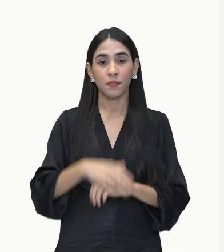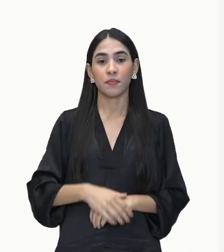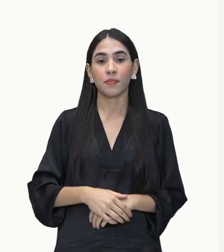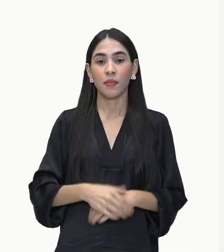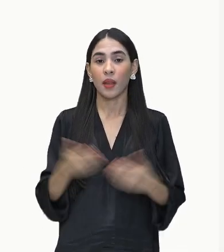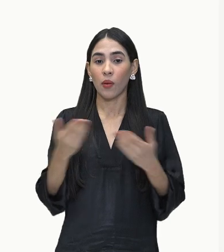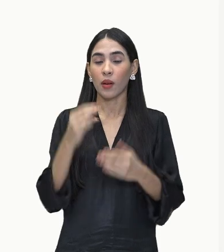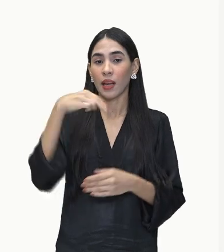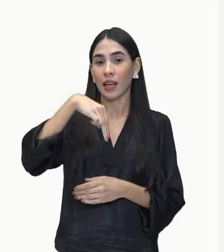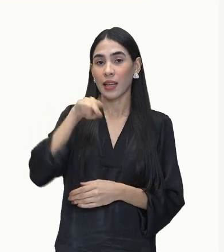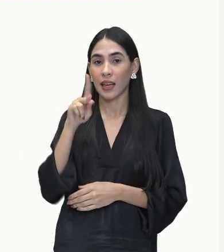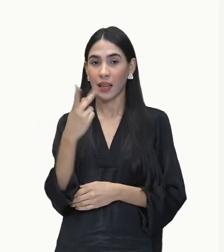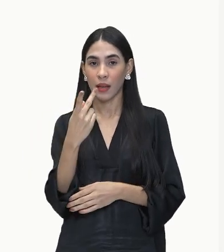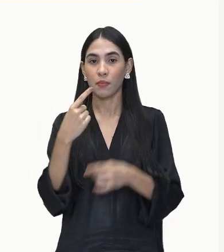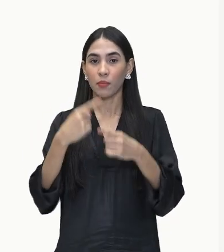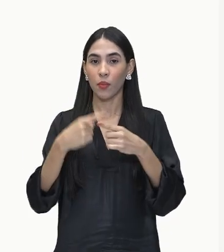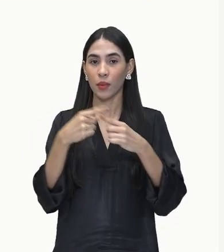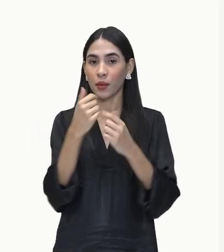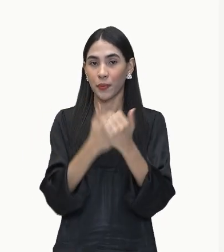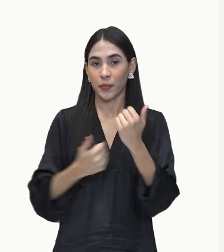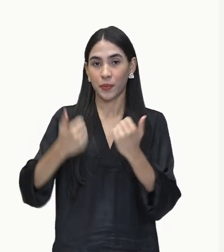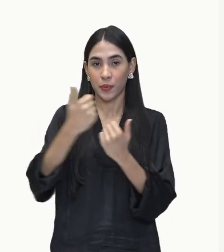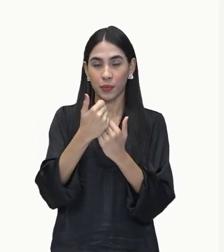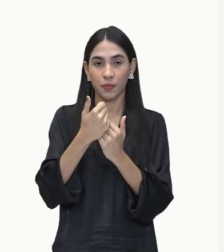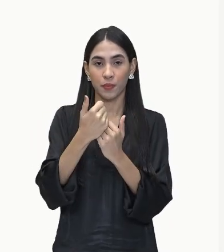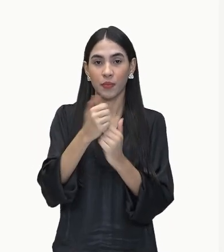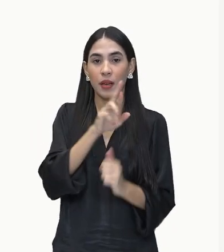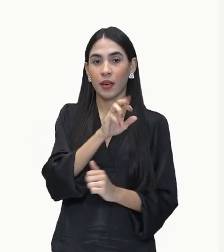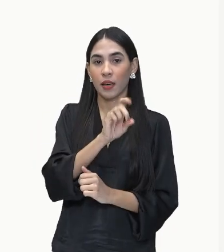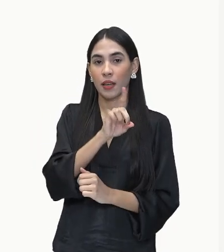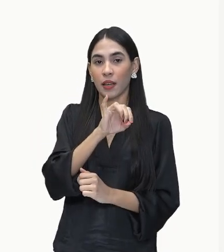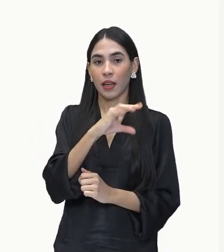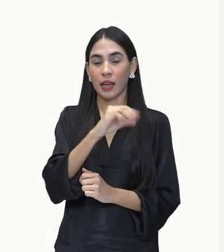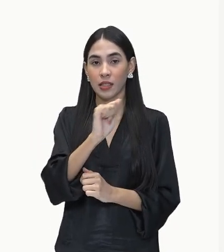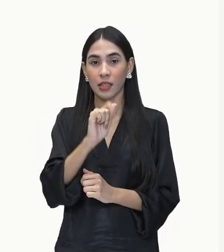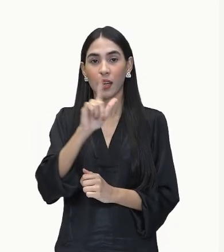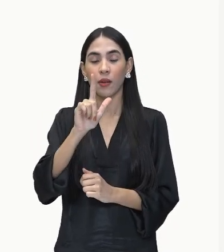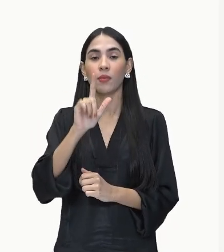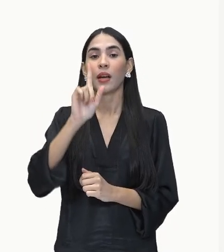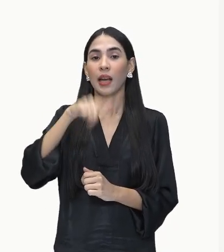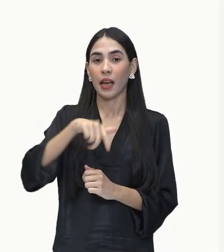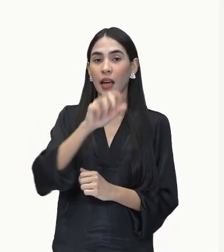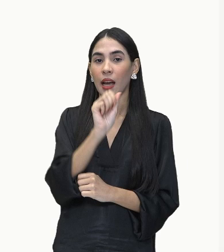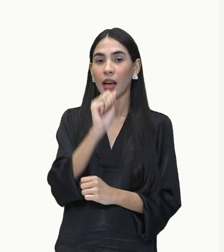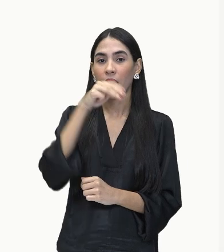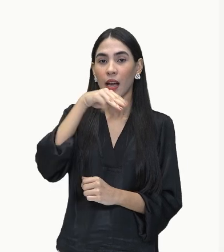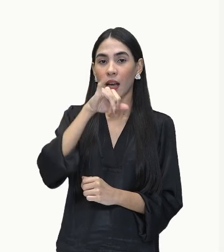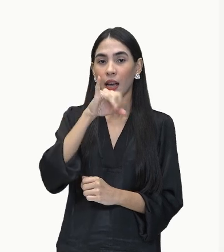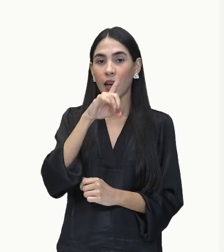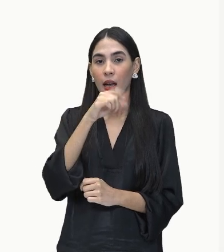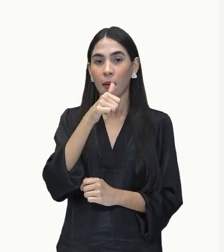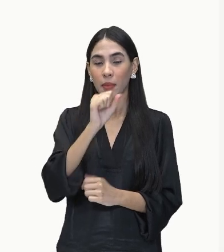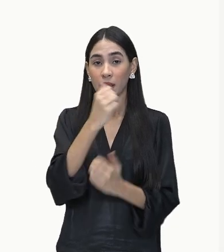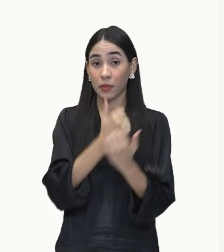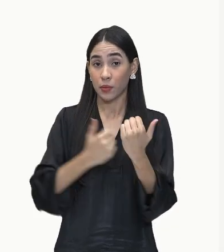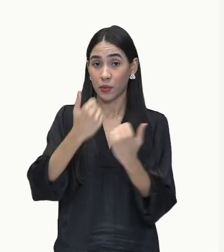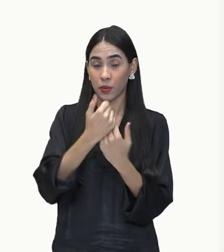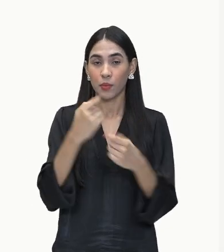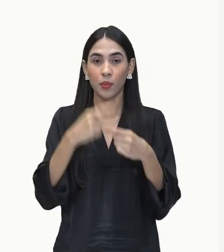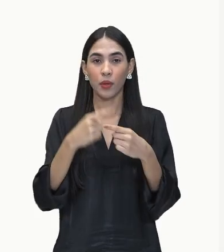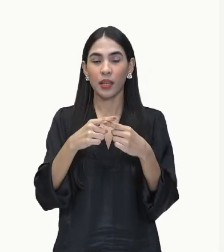está NH, porque veio aqui um radical orgânico. Ela é uma amida N monossubstituída, porque